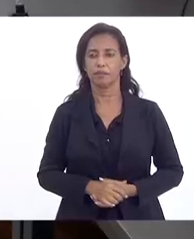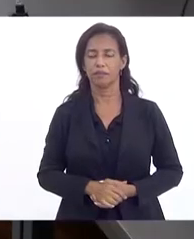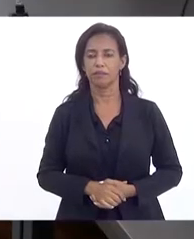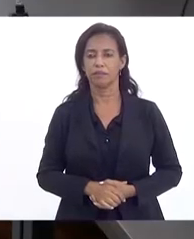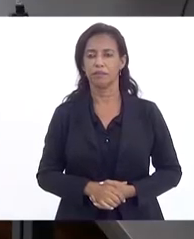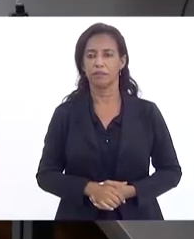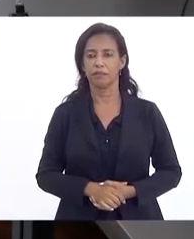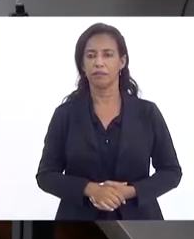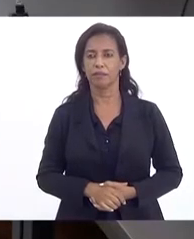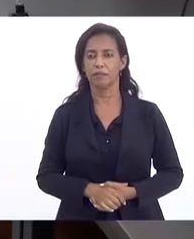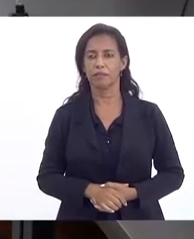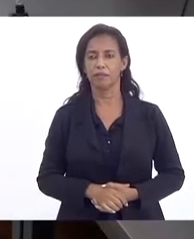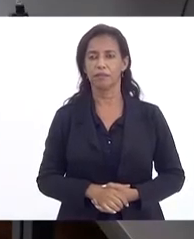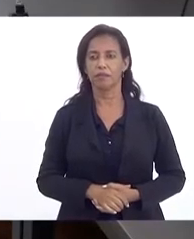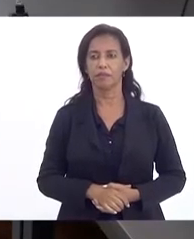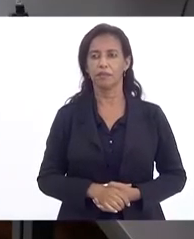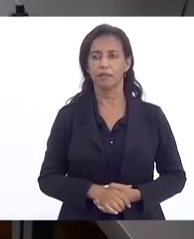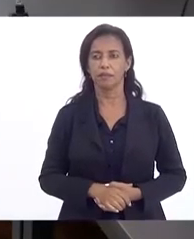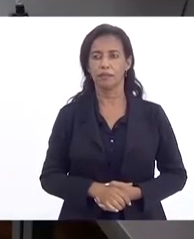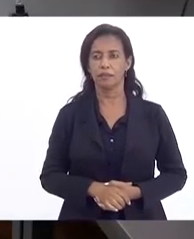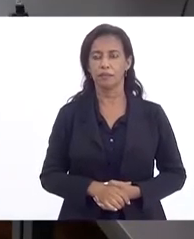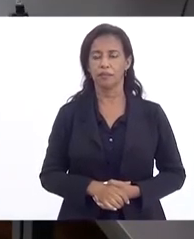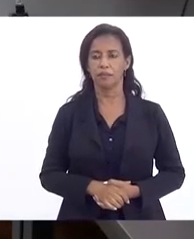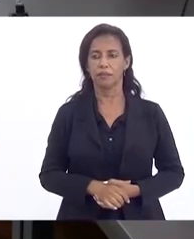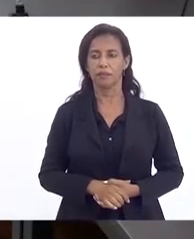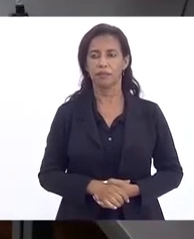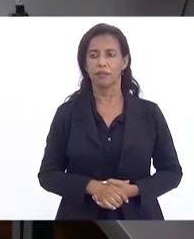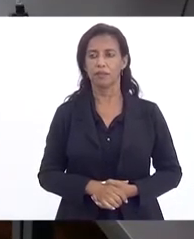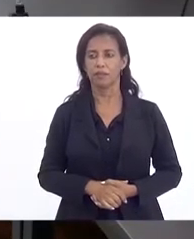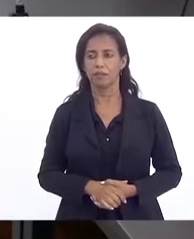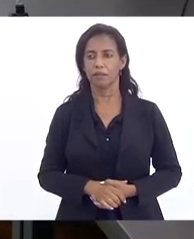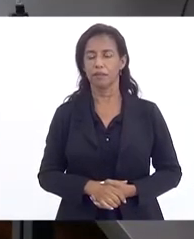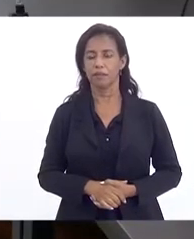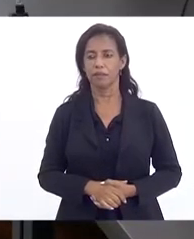presidente? Quem mais emendou foi o Márcio Pacheco. Fui eu.